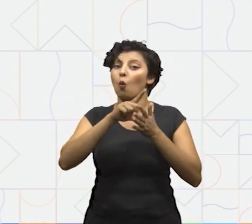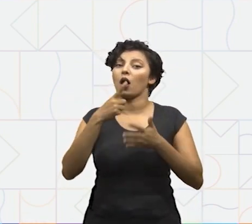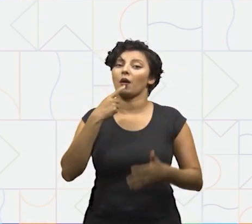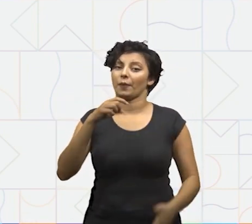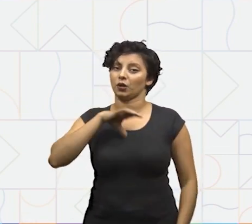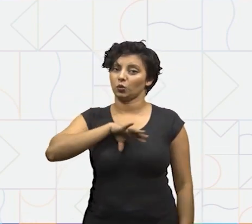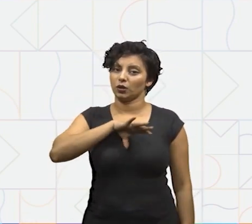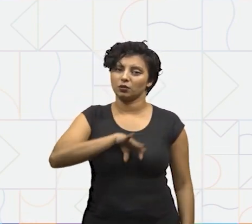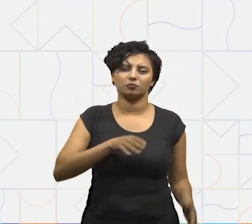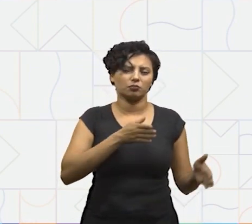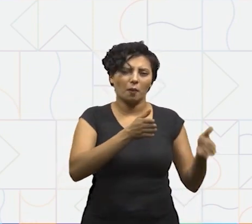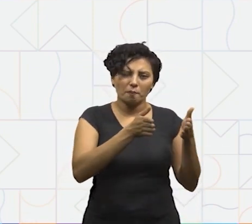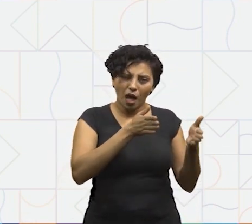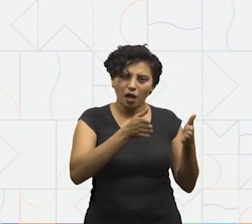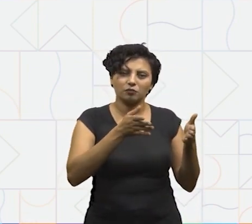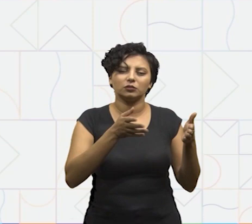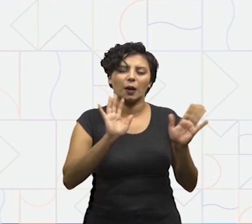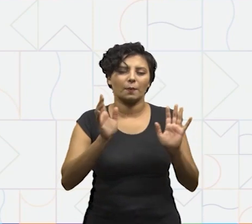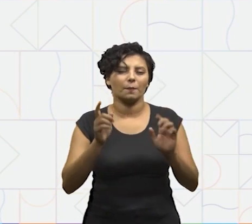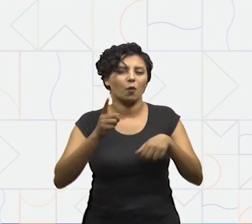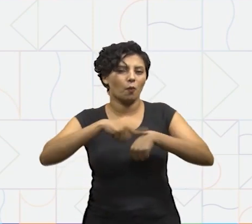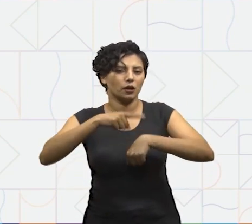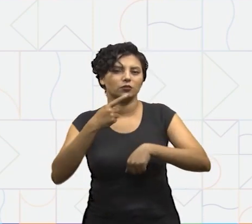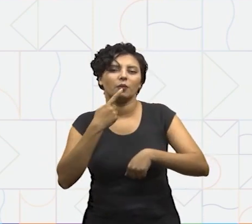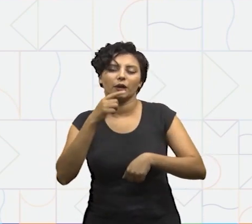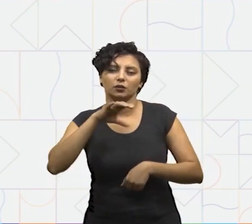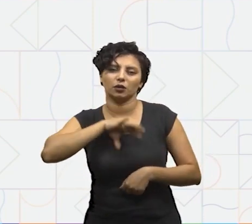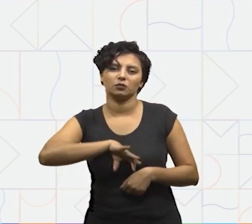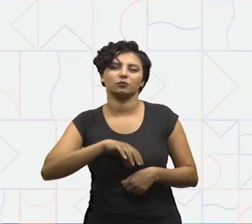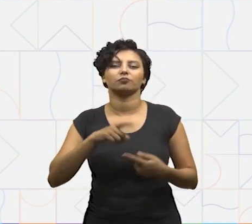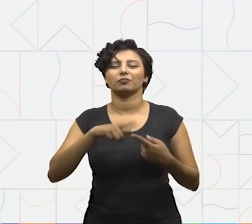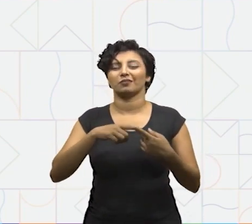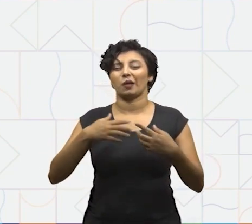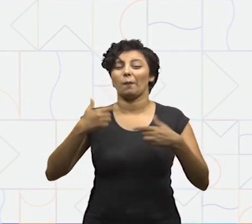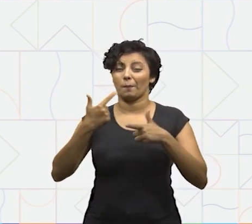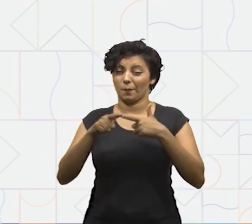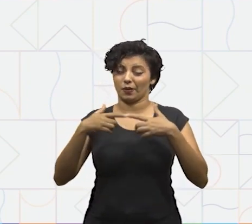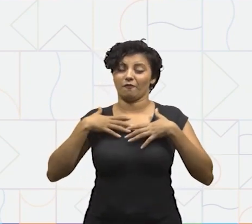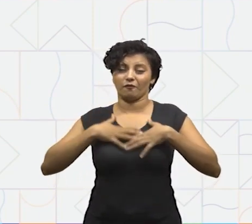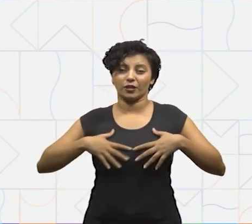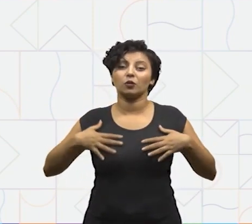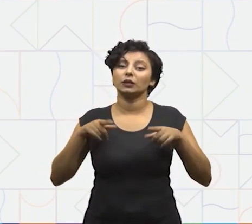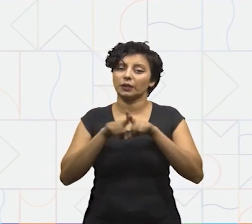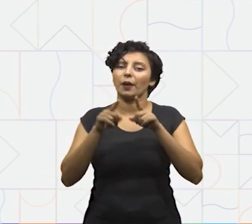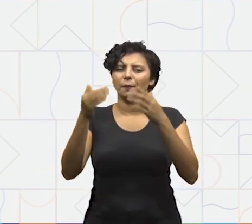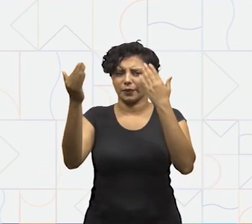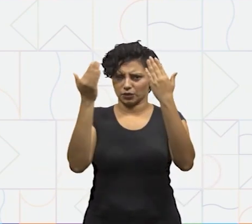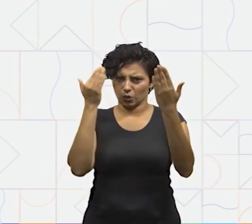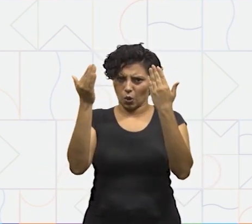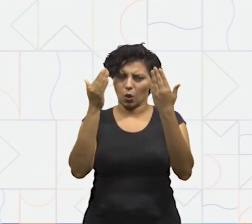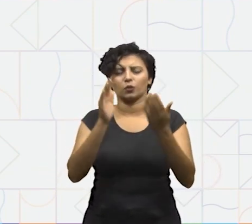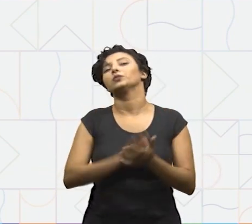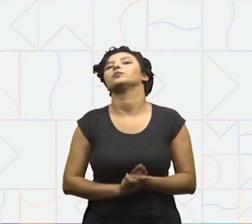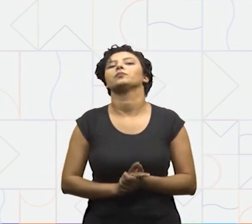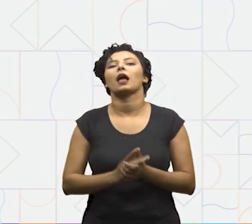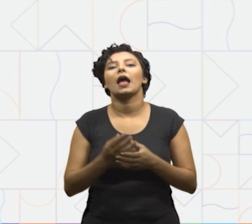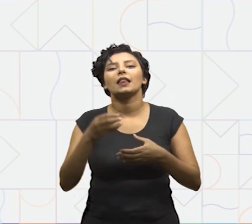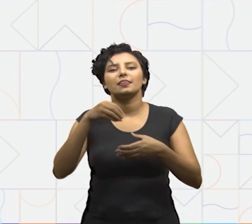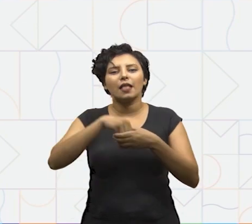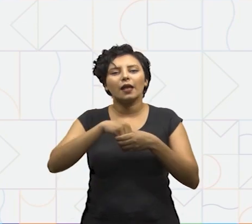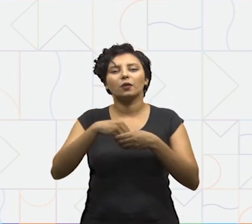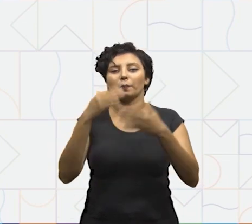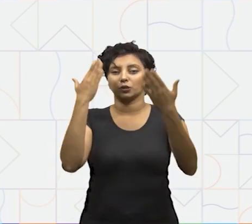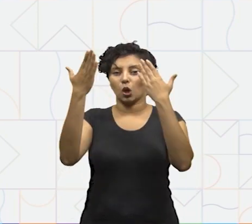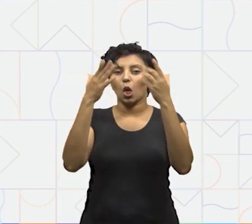que geralmente ocorre próximo à menstruação e resulta em sintomas físicos ou psicológicos.